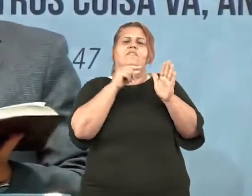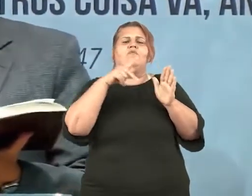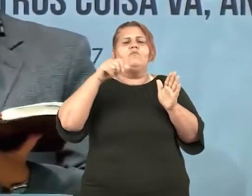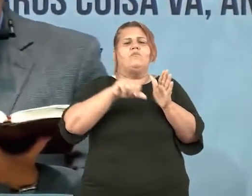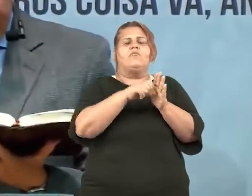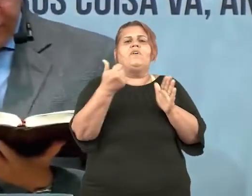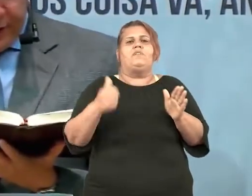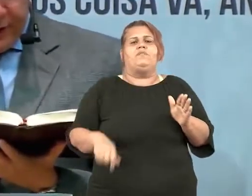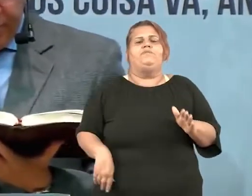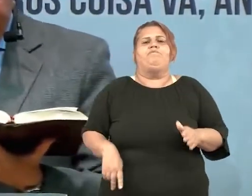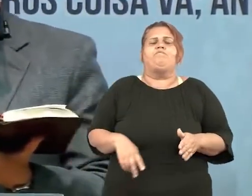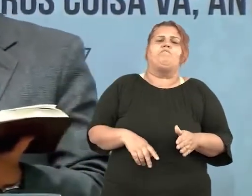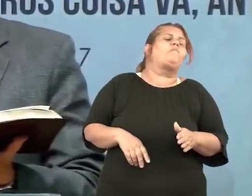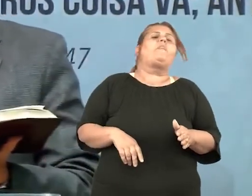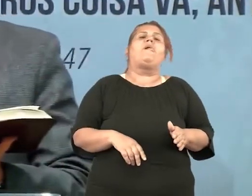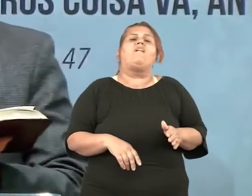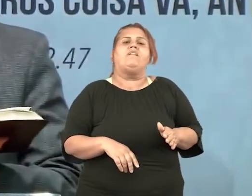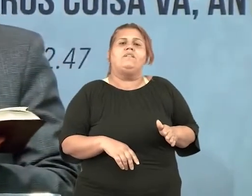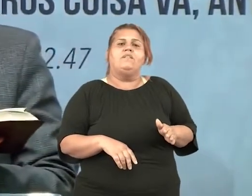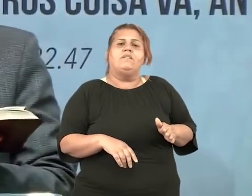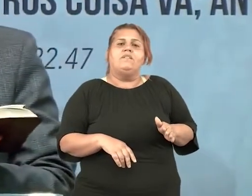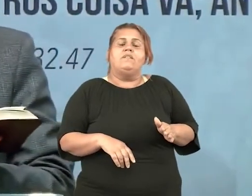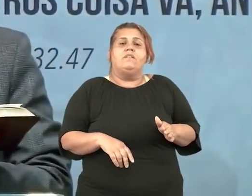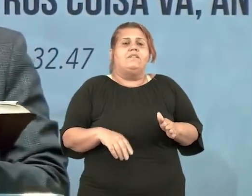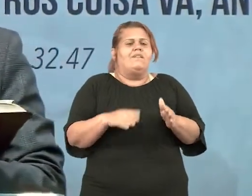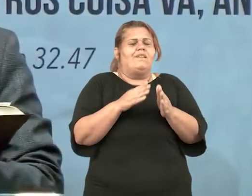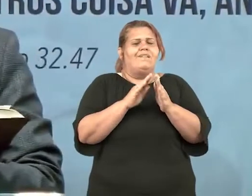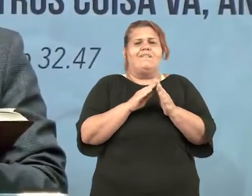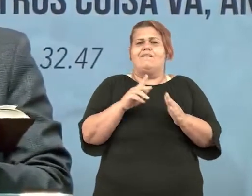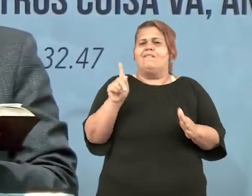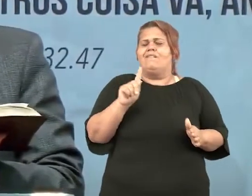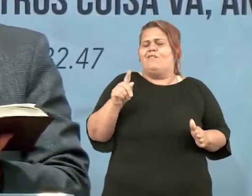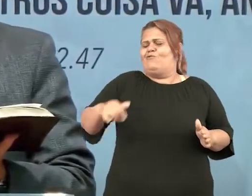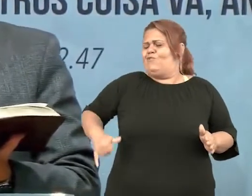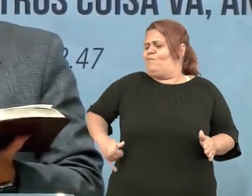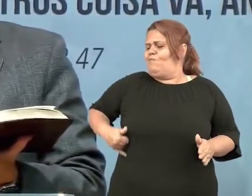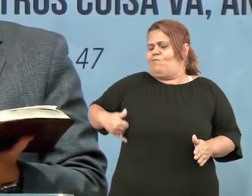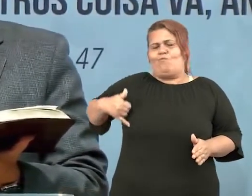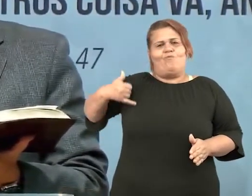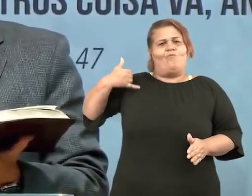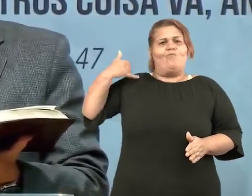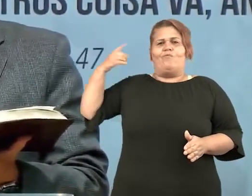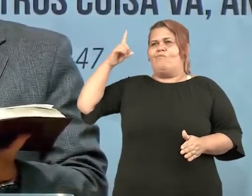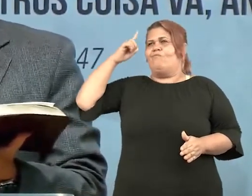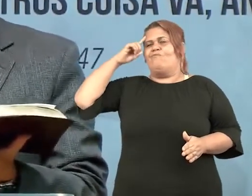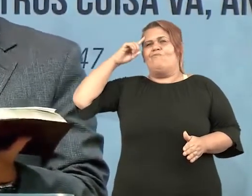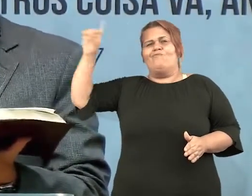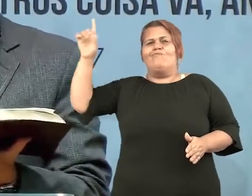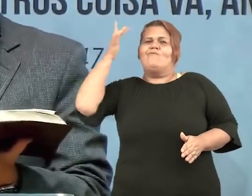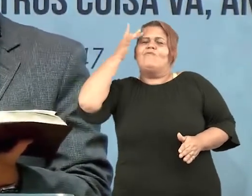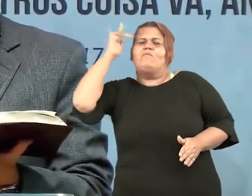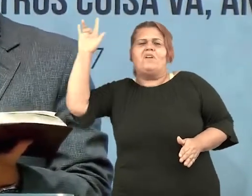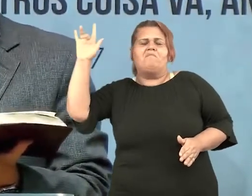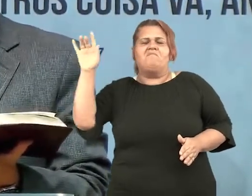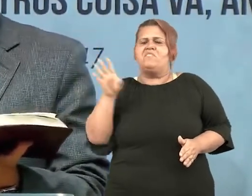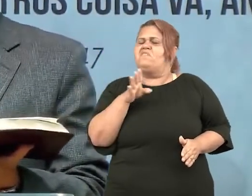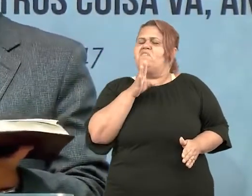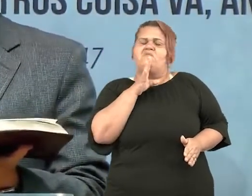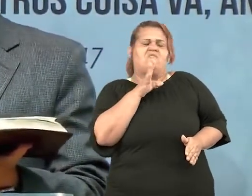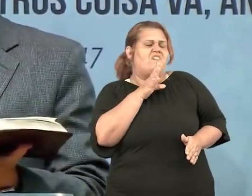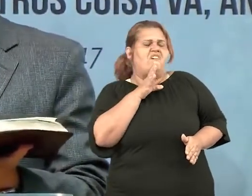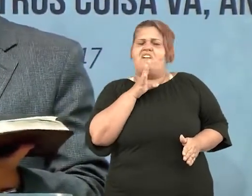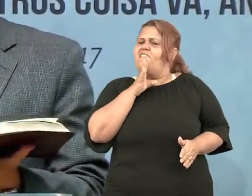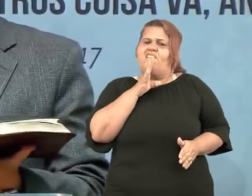E esse texto diz assim: não te glories do dia de amanhã, porque não sabes o